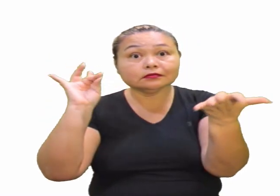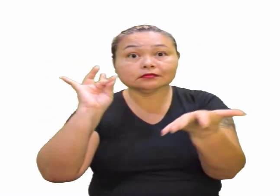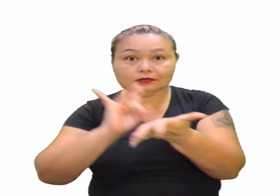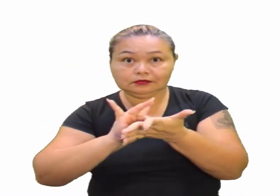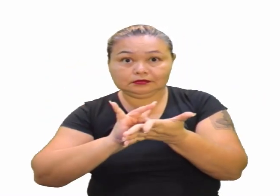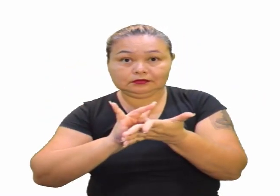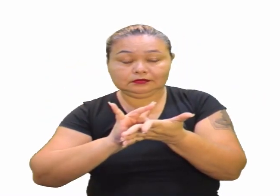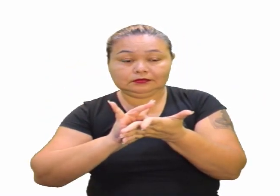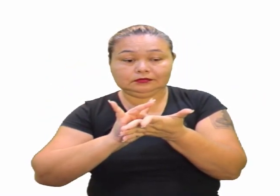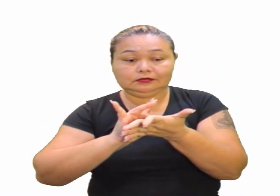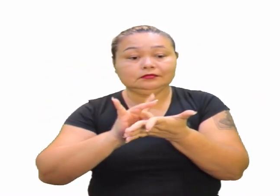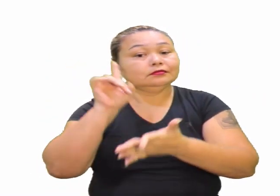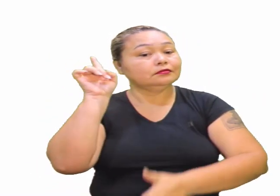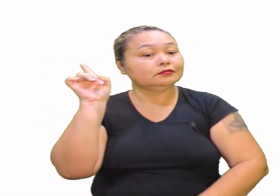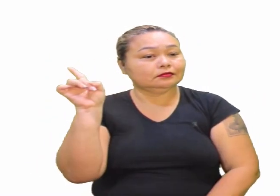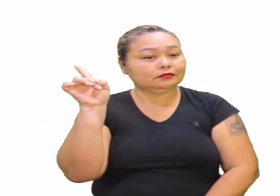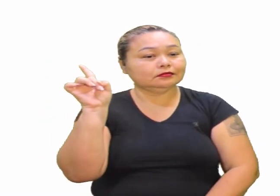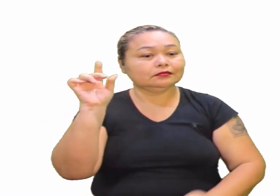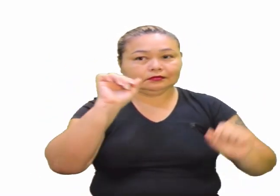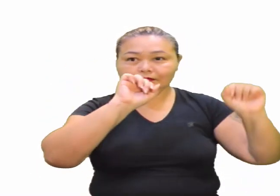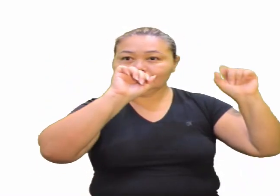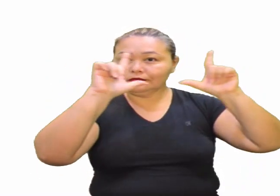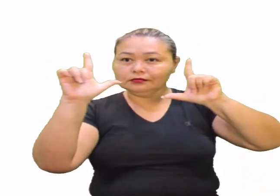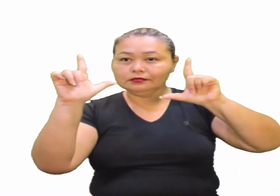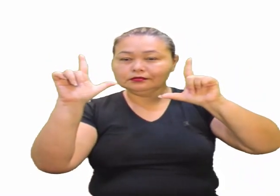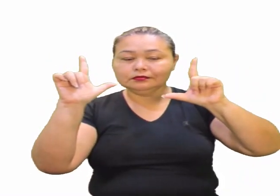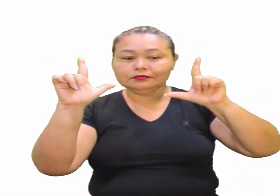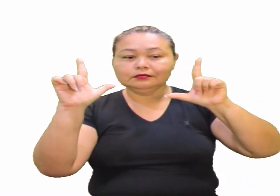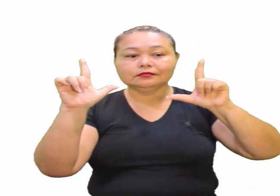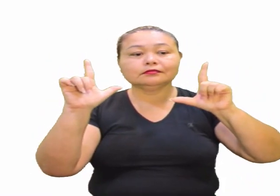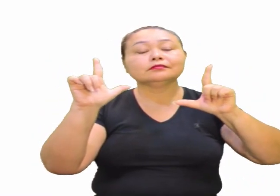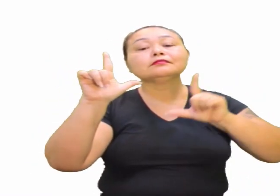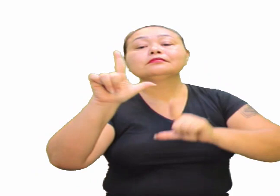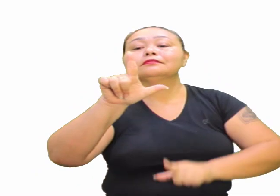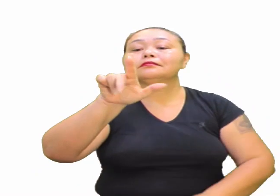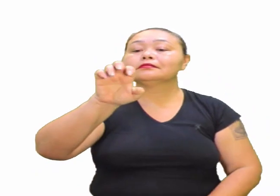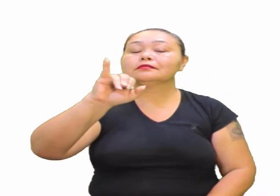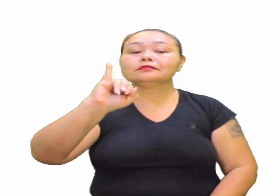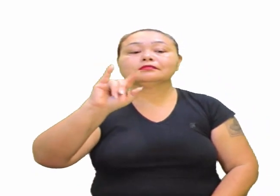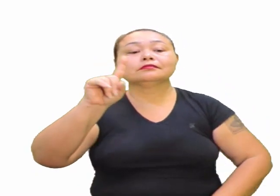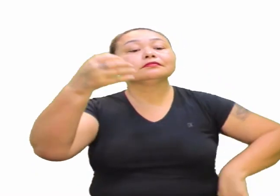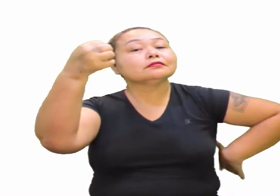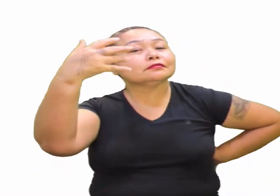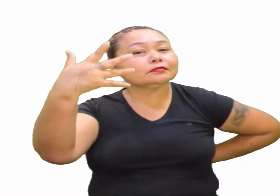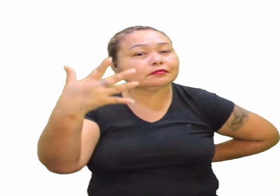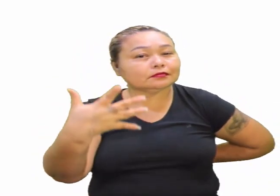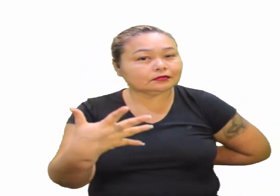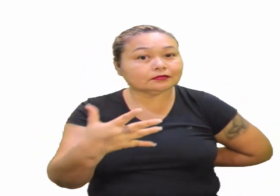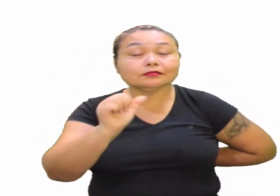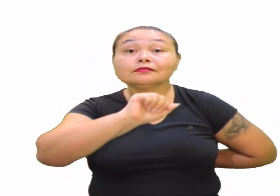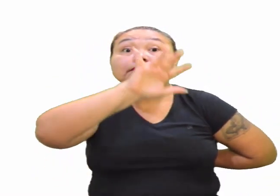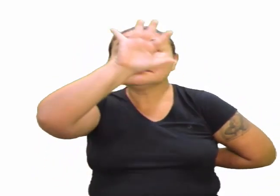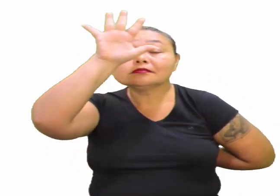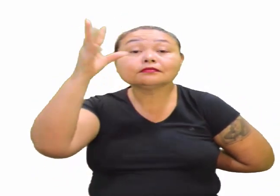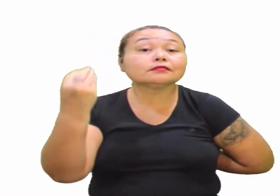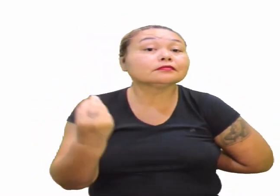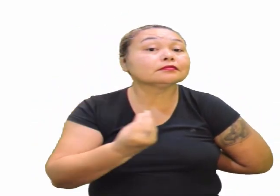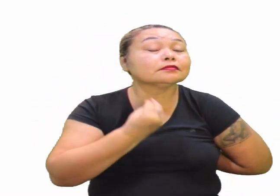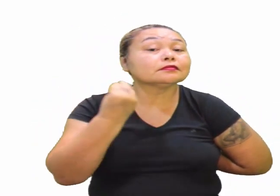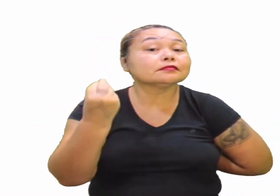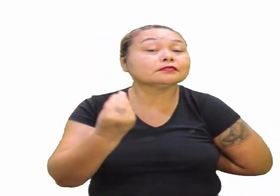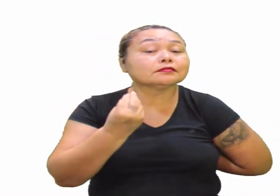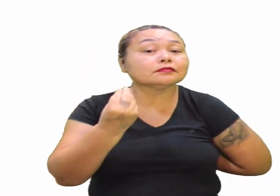Então, aqui, nesse quadrinho, a lei nos explica, esclarece